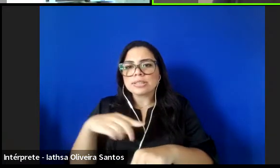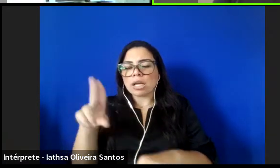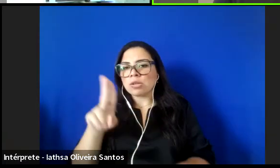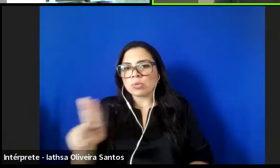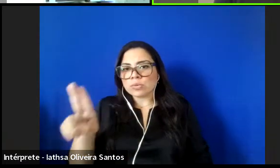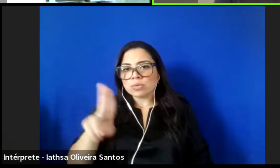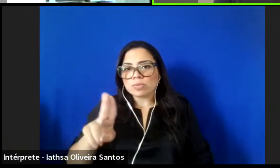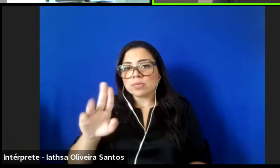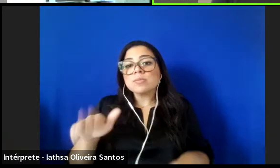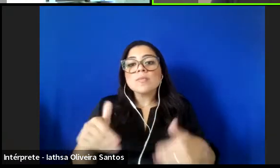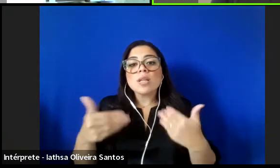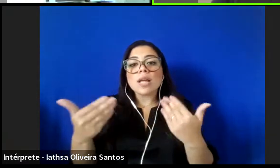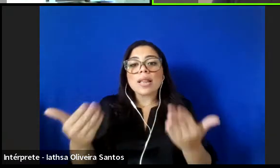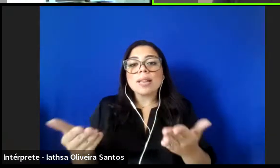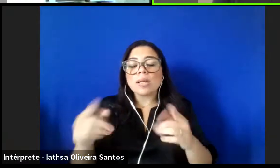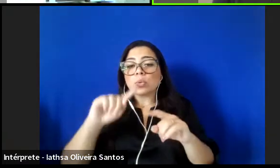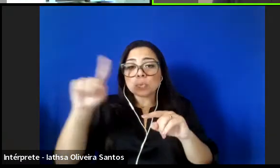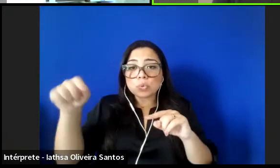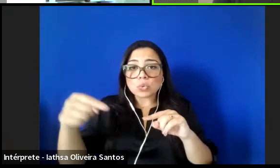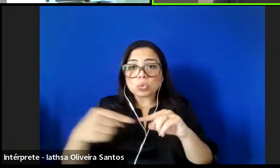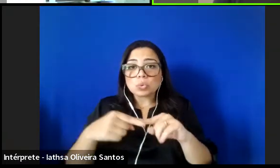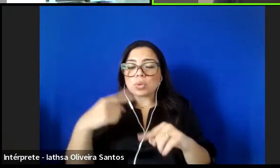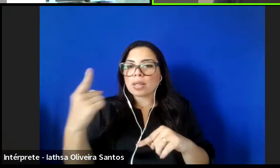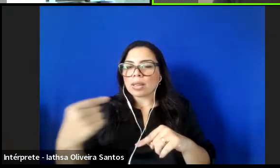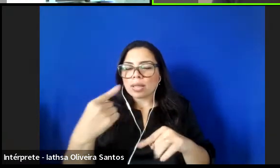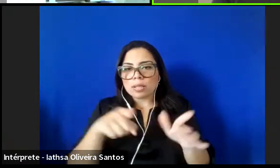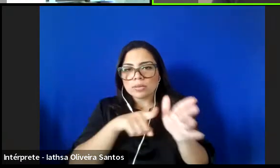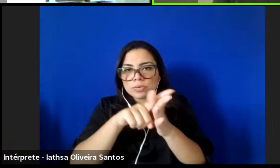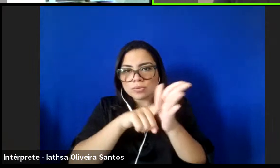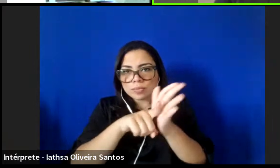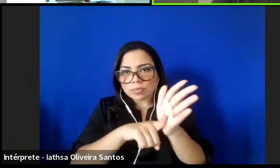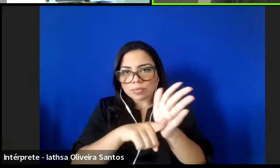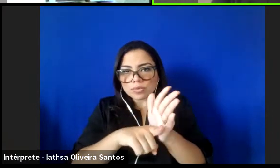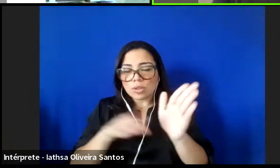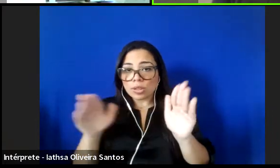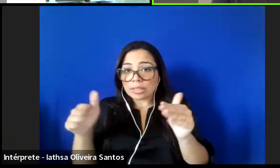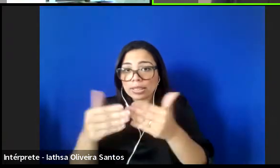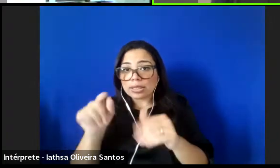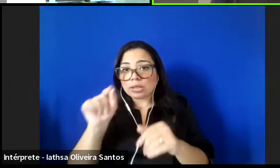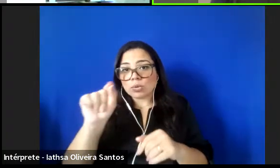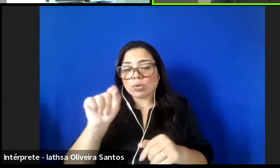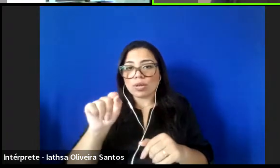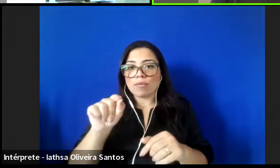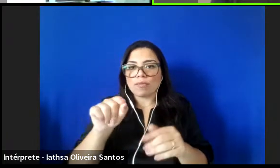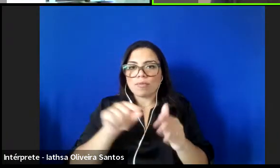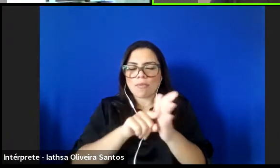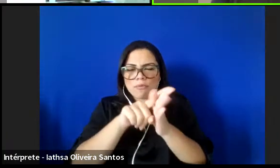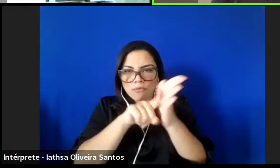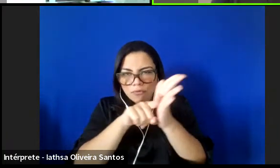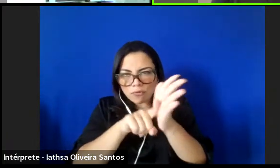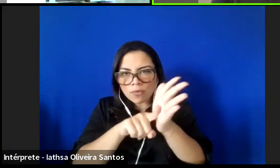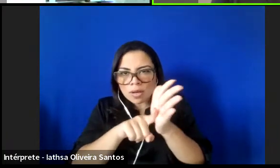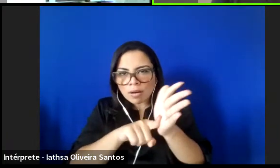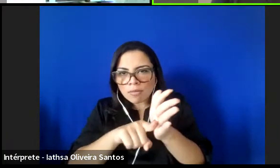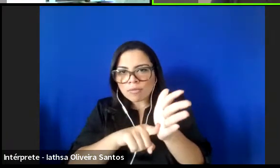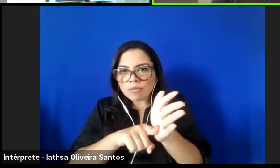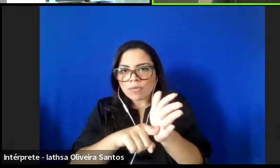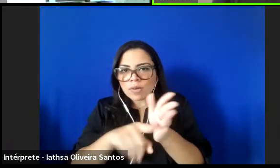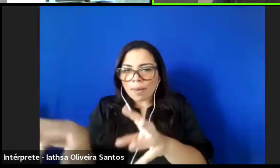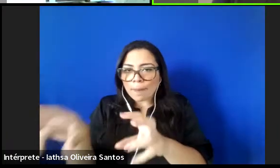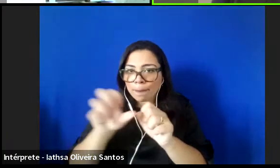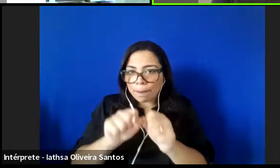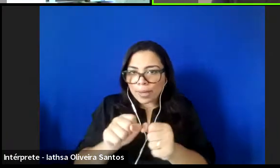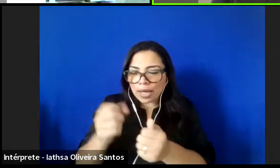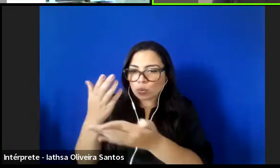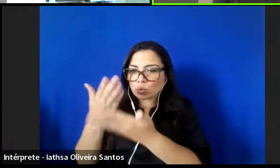utilizado. Então, o objetivo da nossa pesquisa, o objetivo central é verificar, pegar a jurisprudência do Tribunal